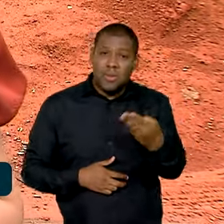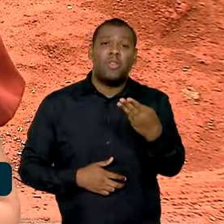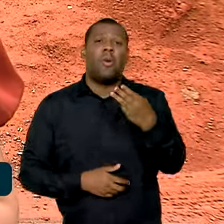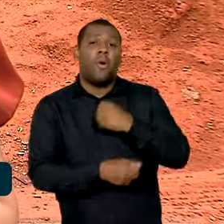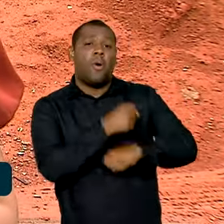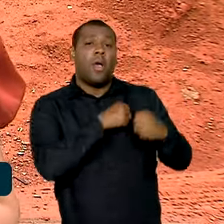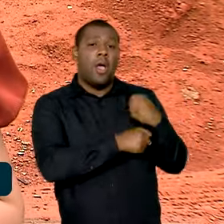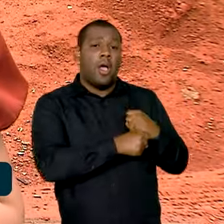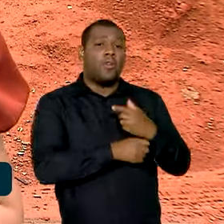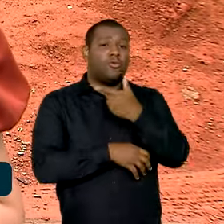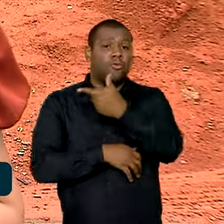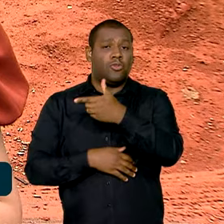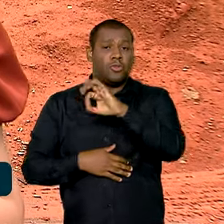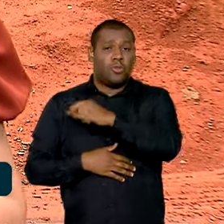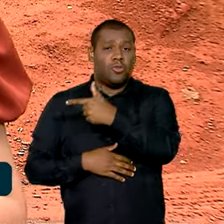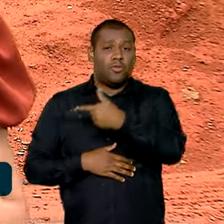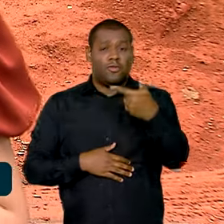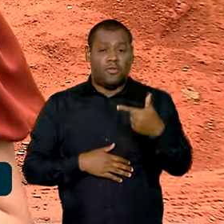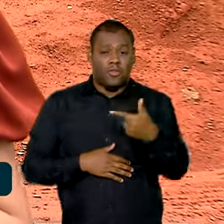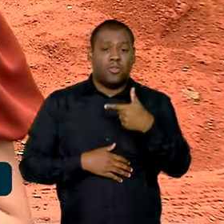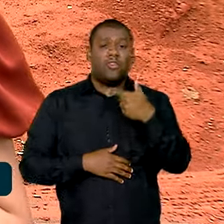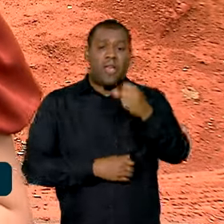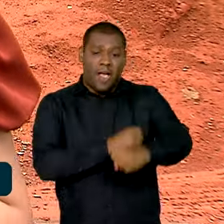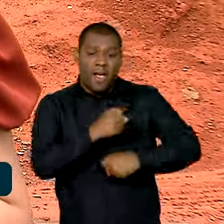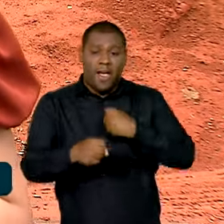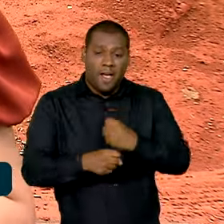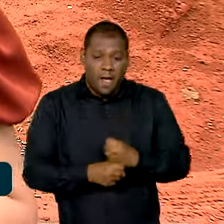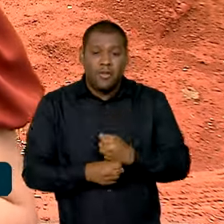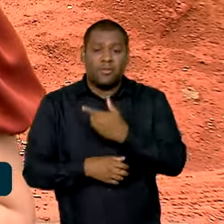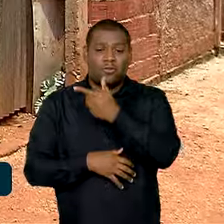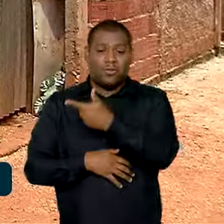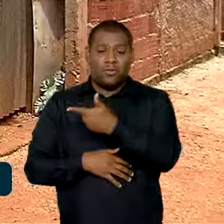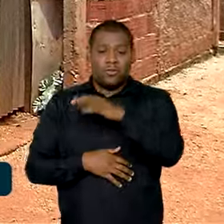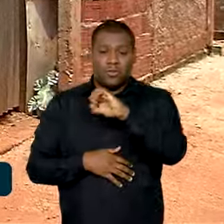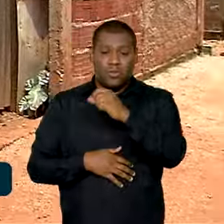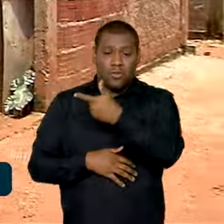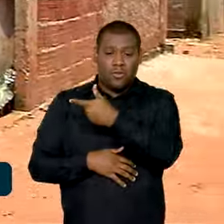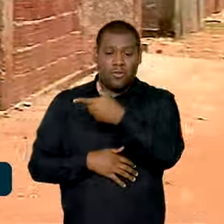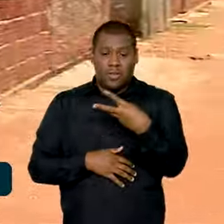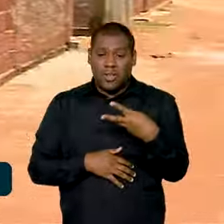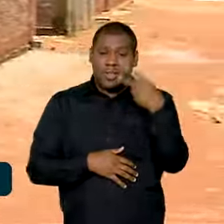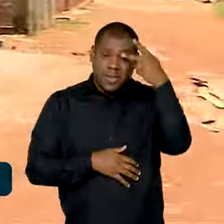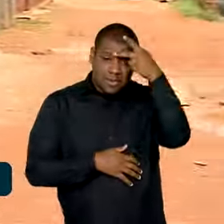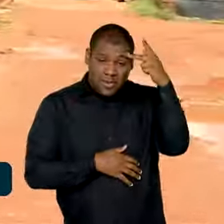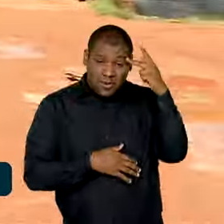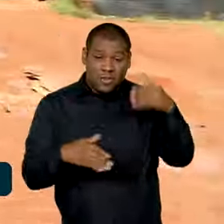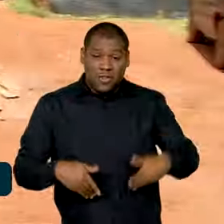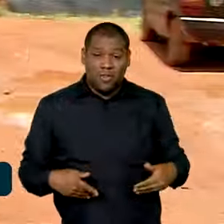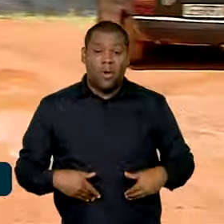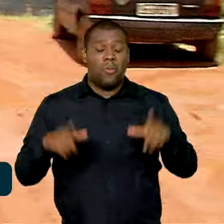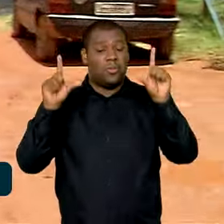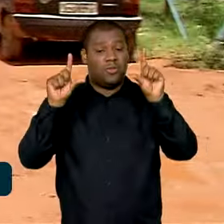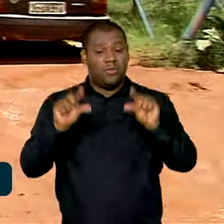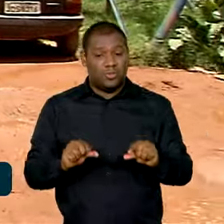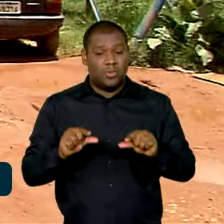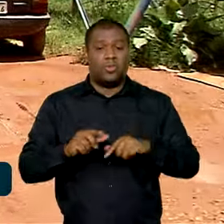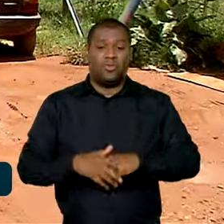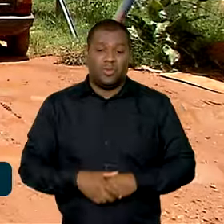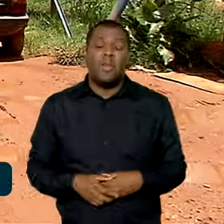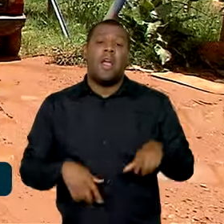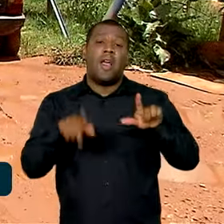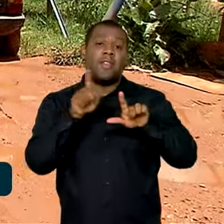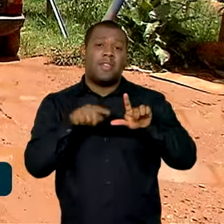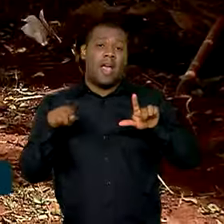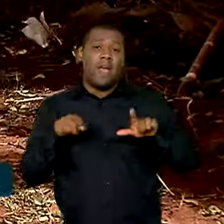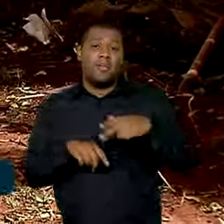de 2022 para 20 milhões no final do ano passado. Os números são preliminares e baseados em dados